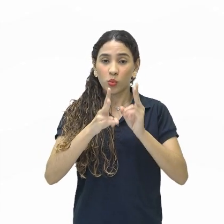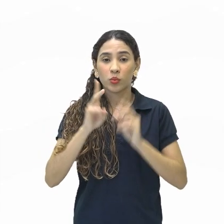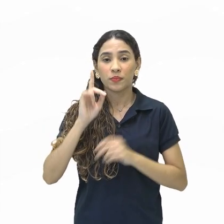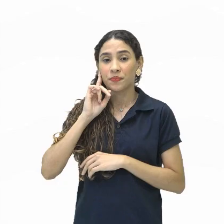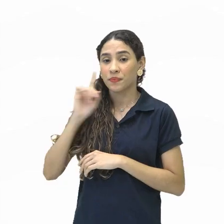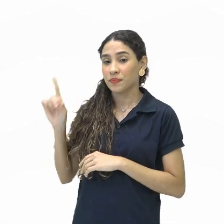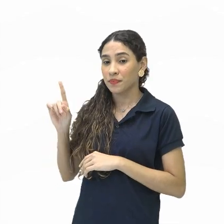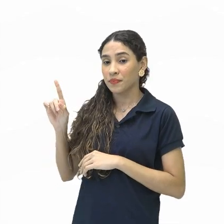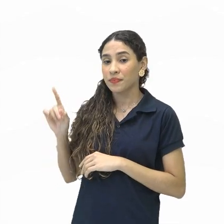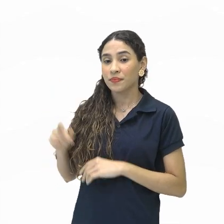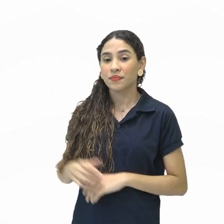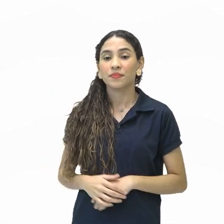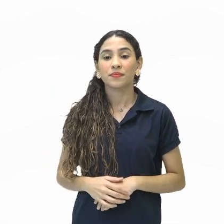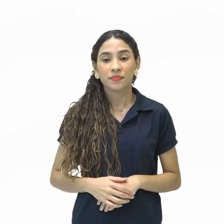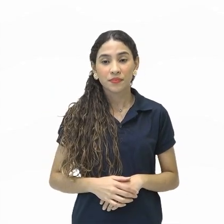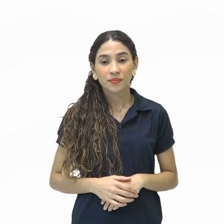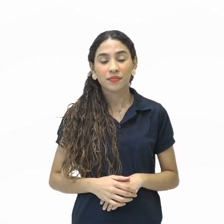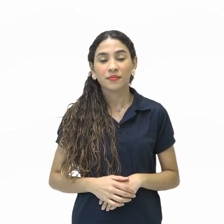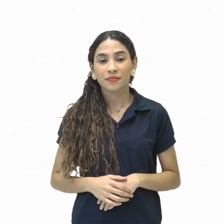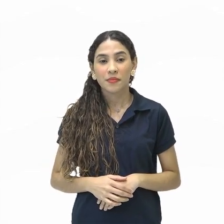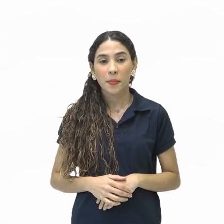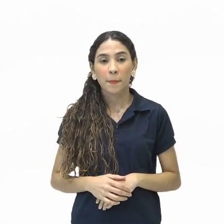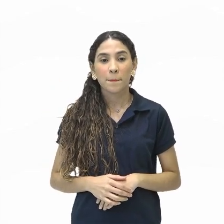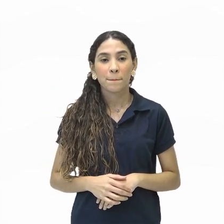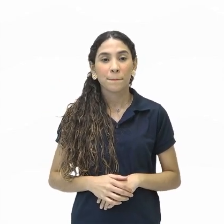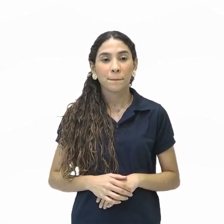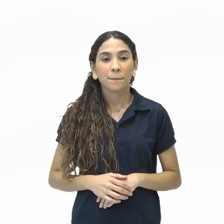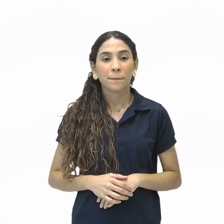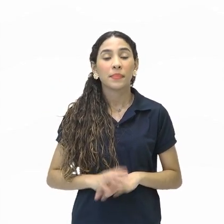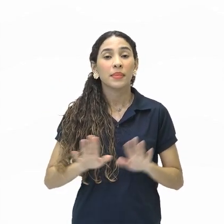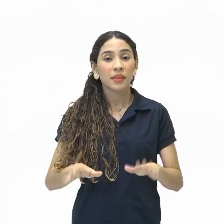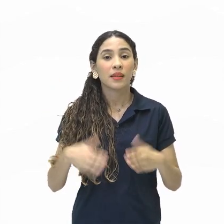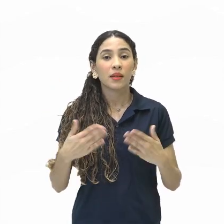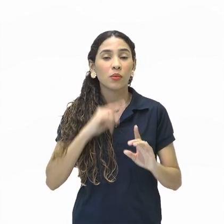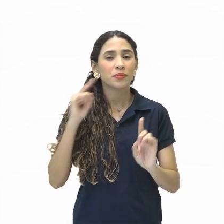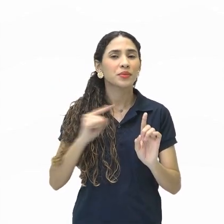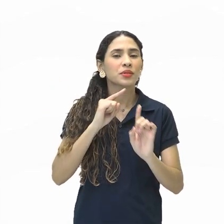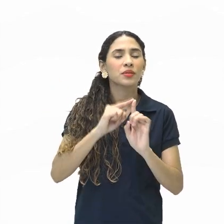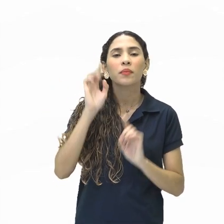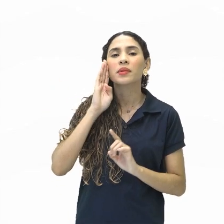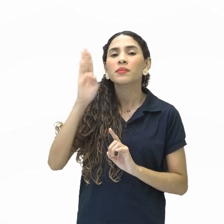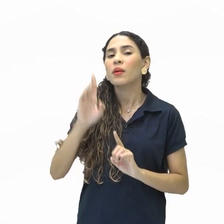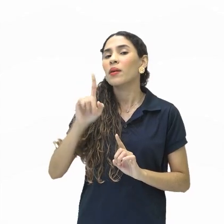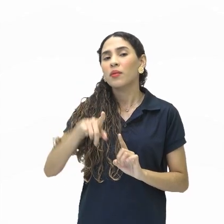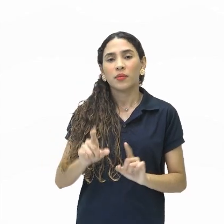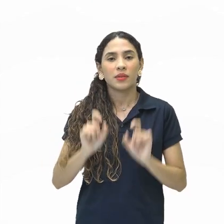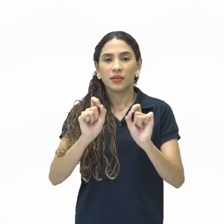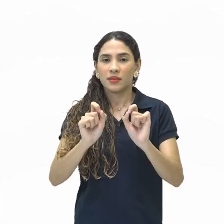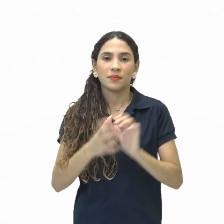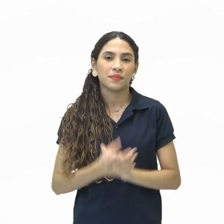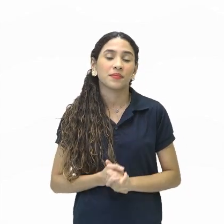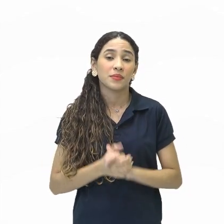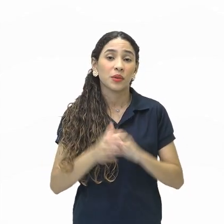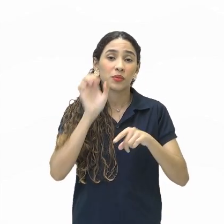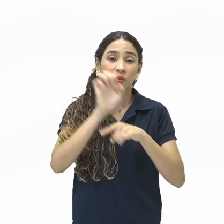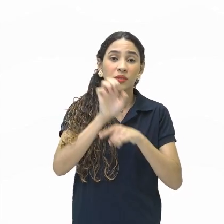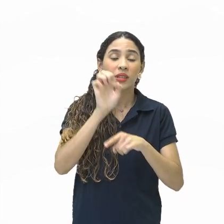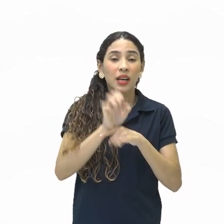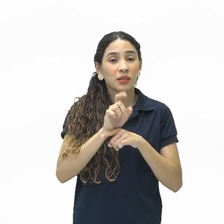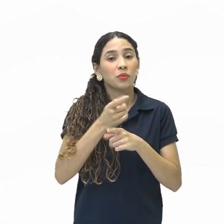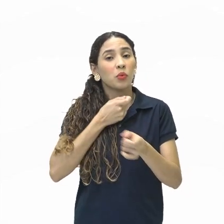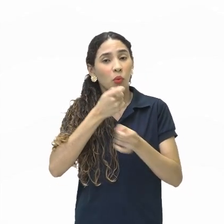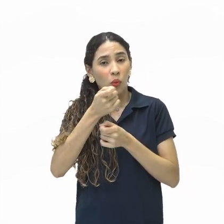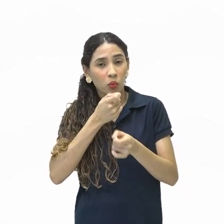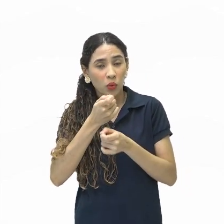né? Continua aí. Continuando. Então o objetivo principal é esse, né? Do Estado é